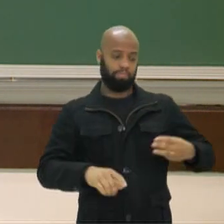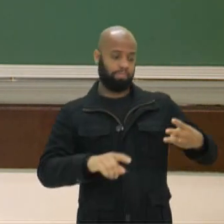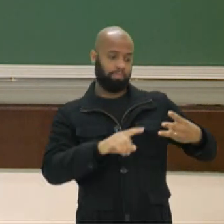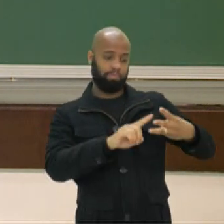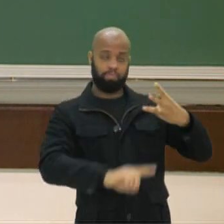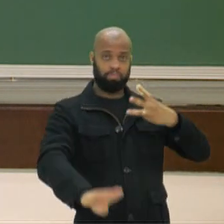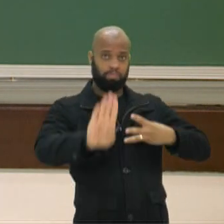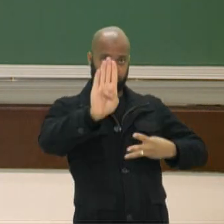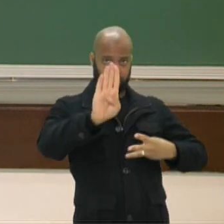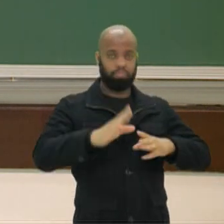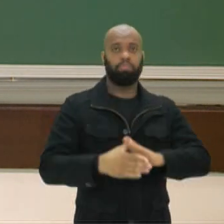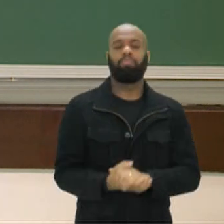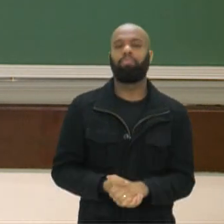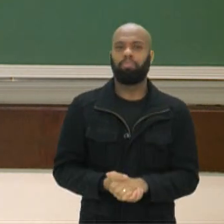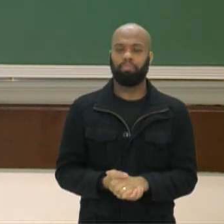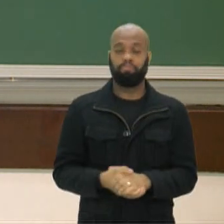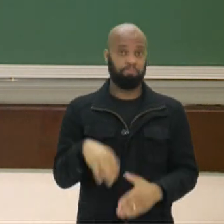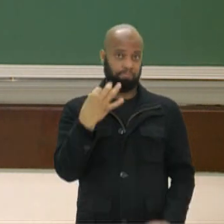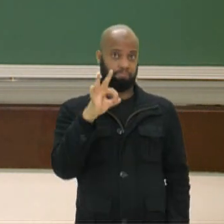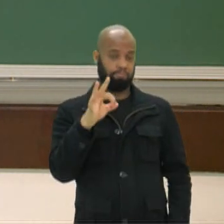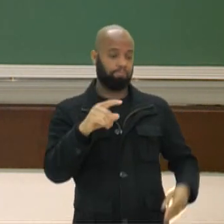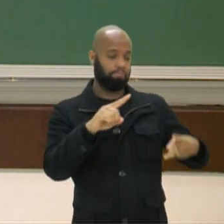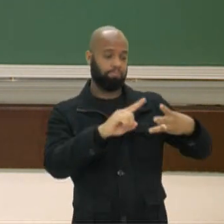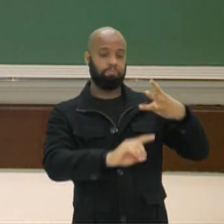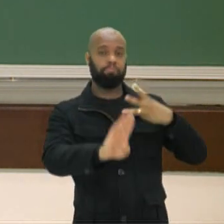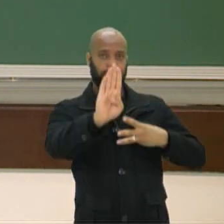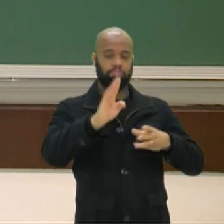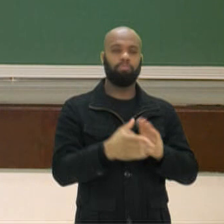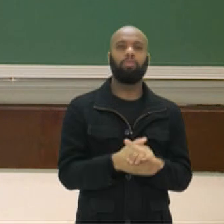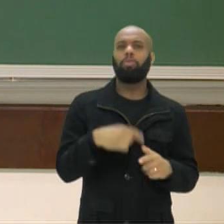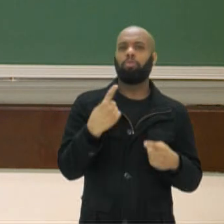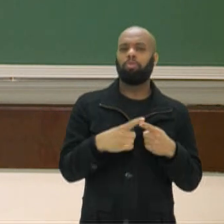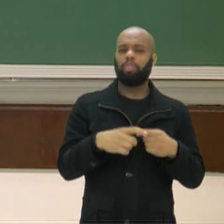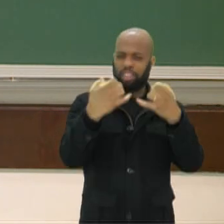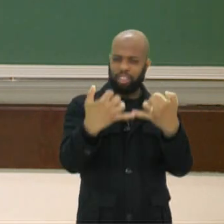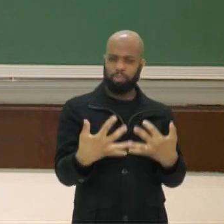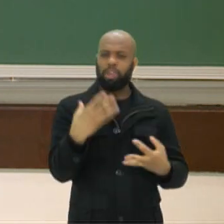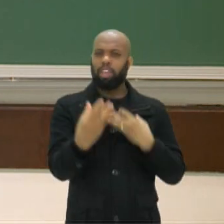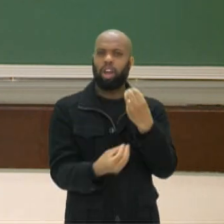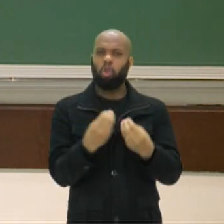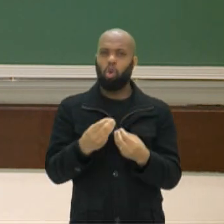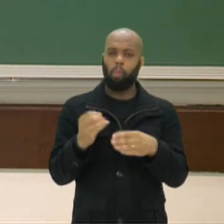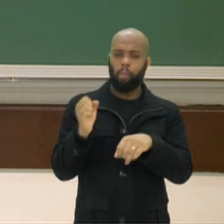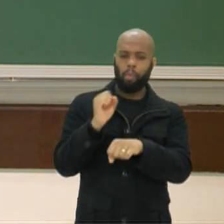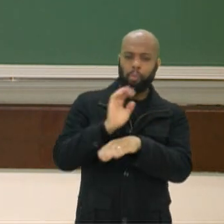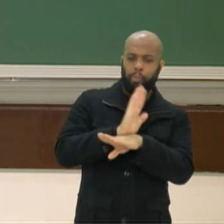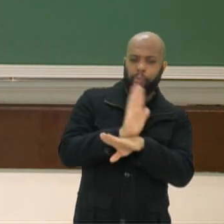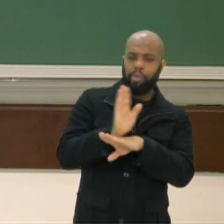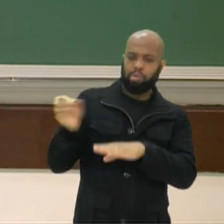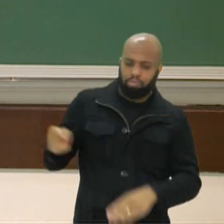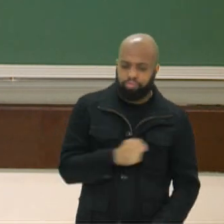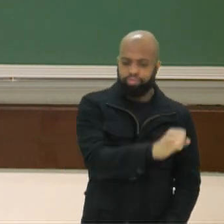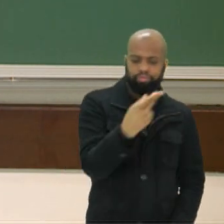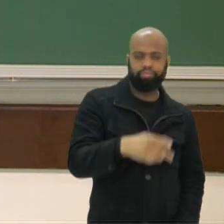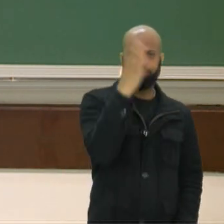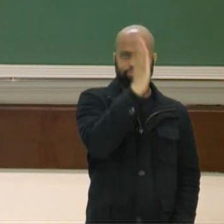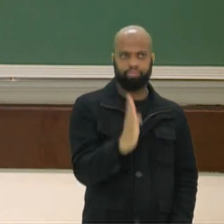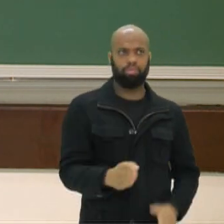It talks about how the cinema was introduced in Brazil. Fala como que o cinema foi introduzido no Brasil, né?